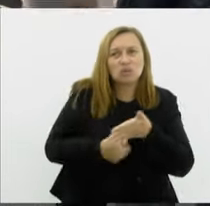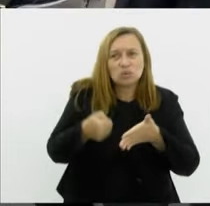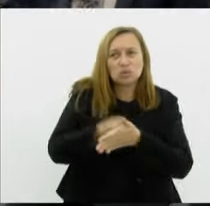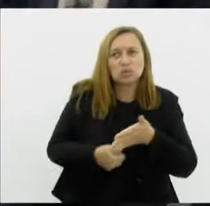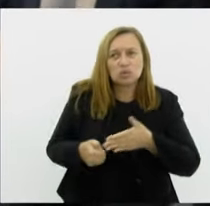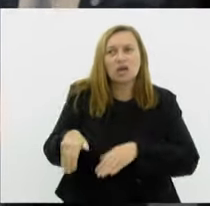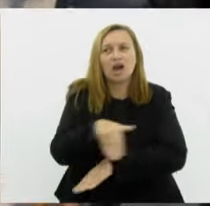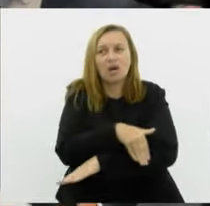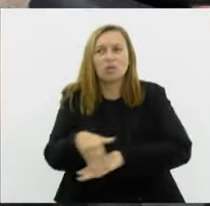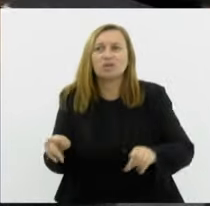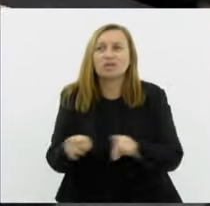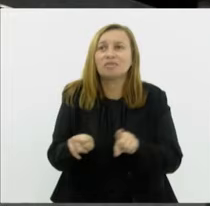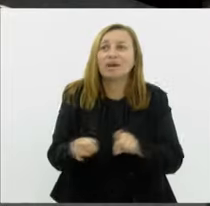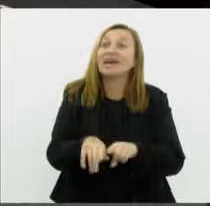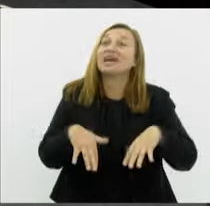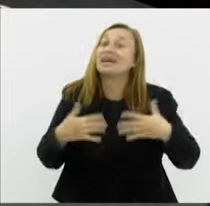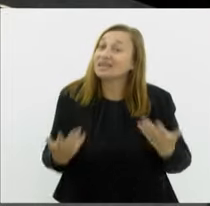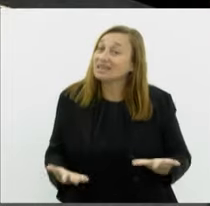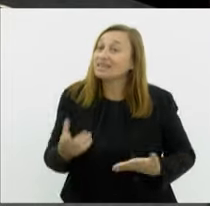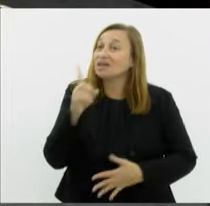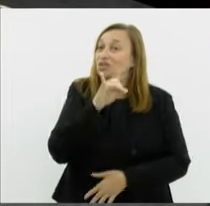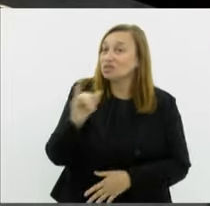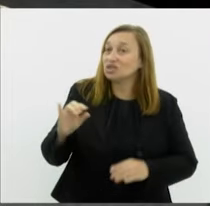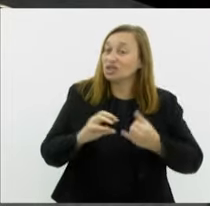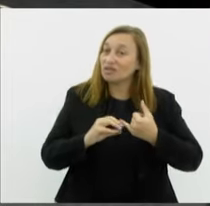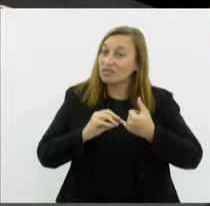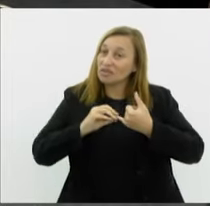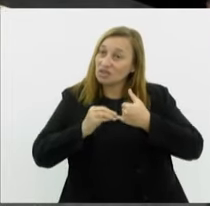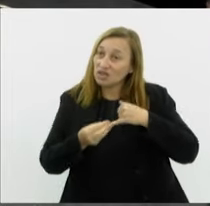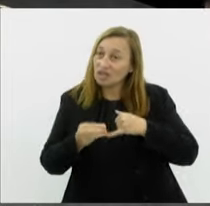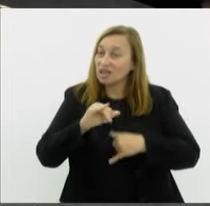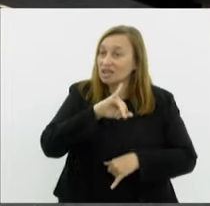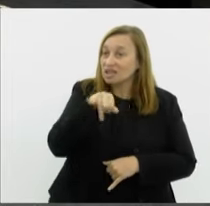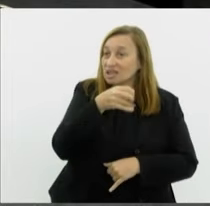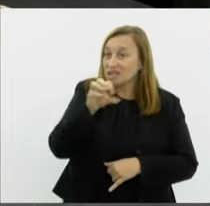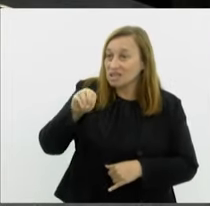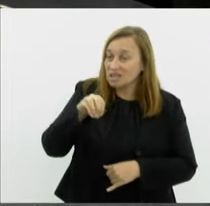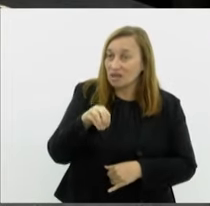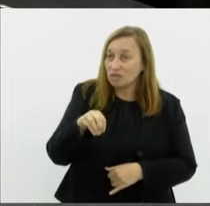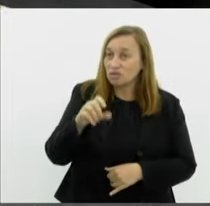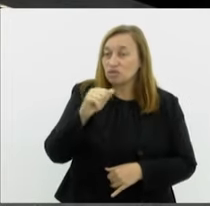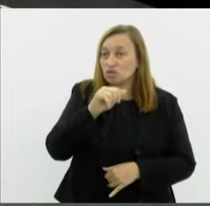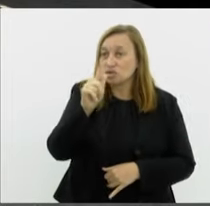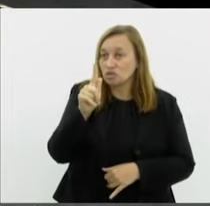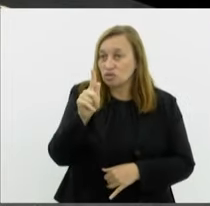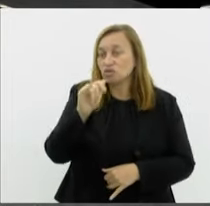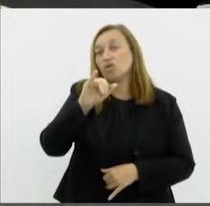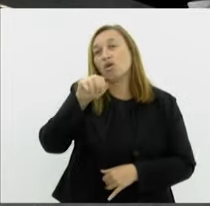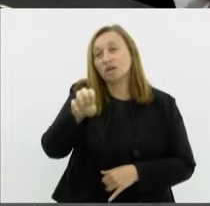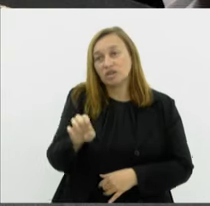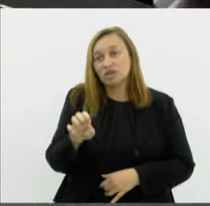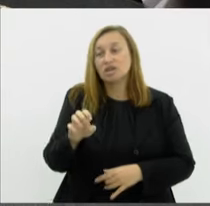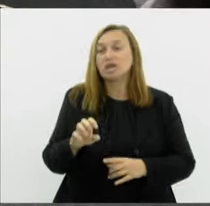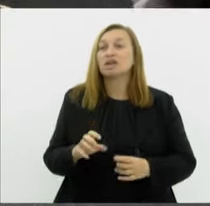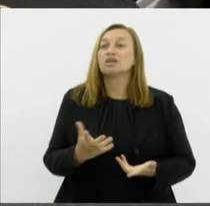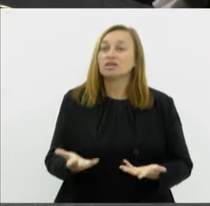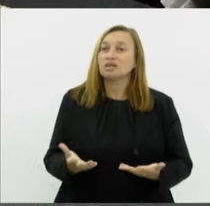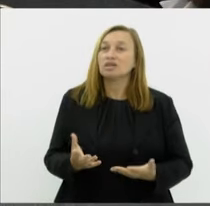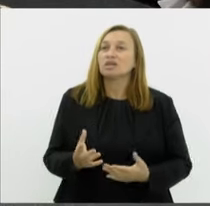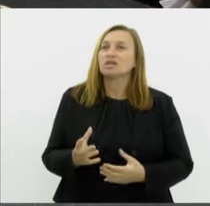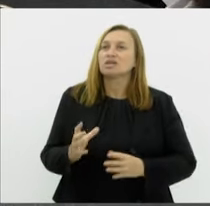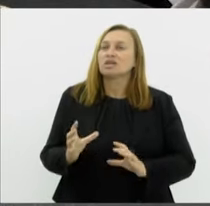a rua também. Então, no dia da feijoada de São Jorge, em homenagem a esse santo guerreiro, que é